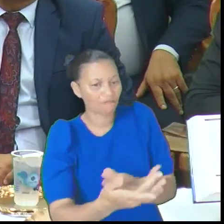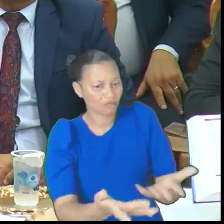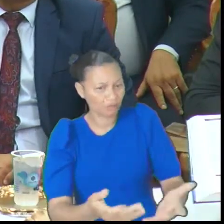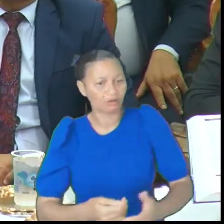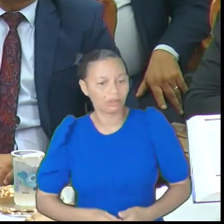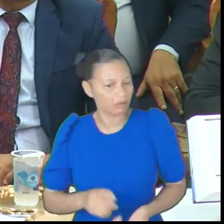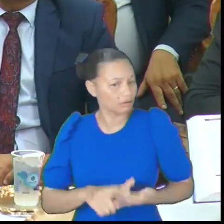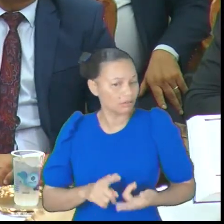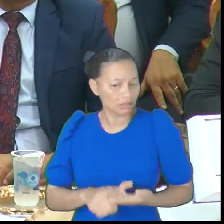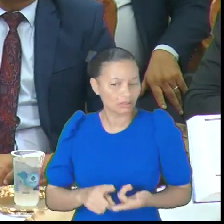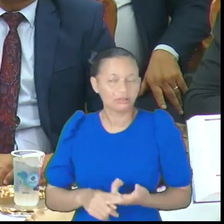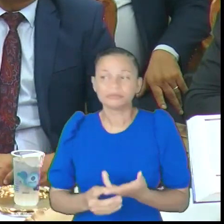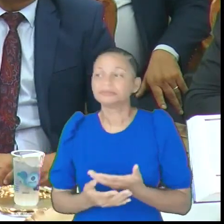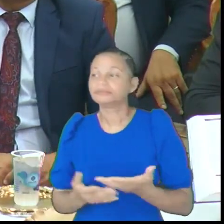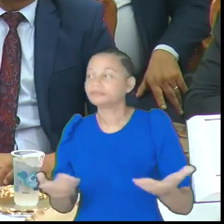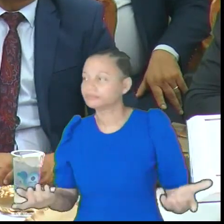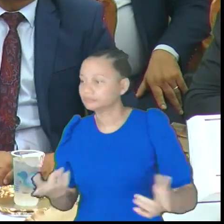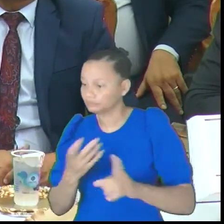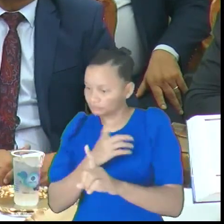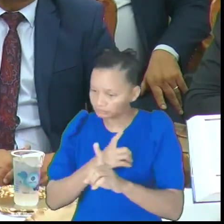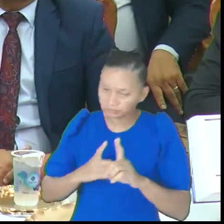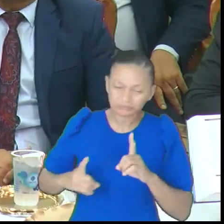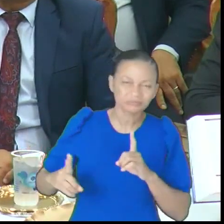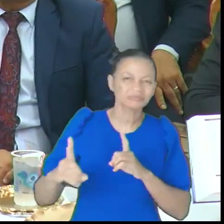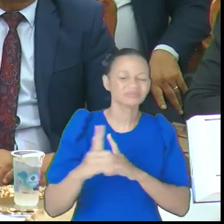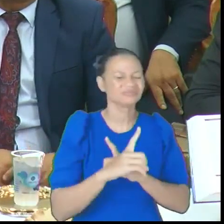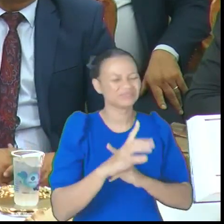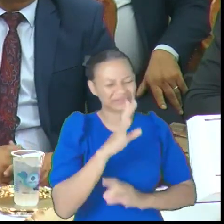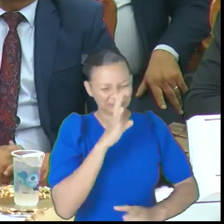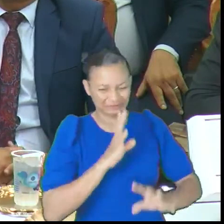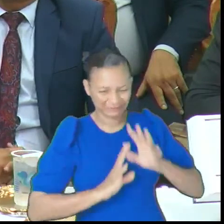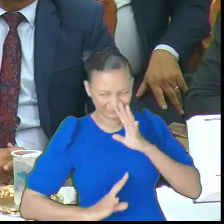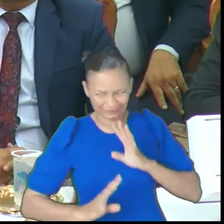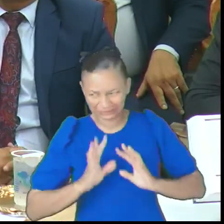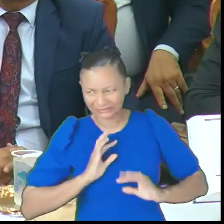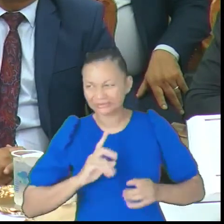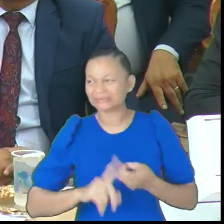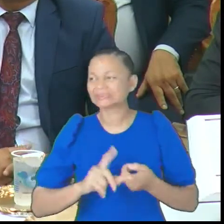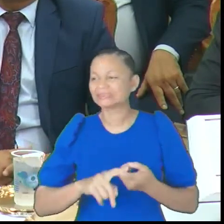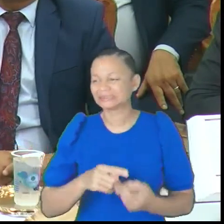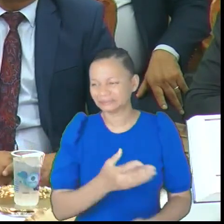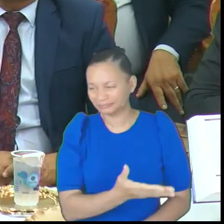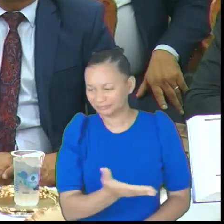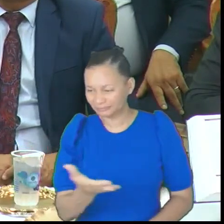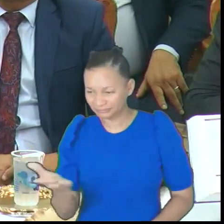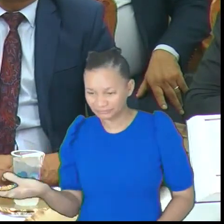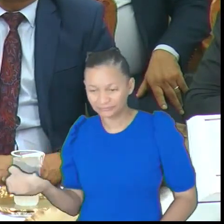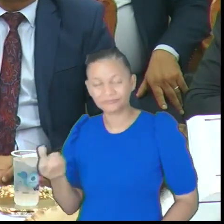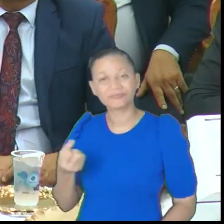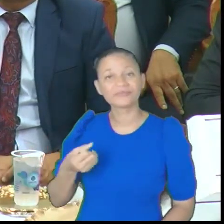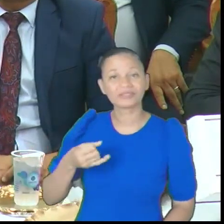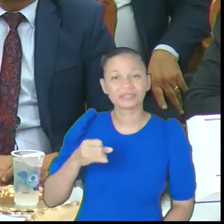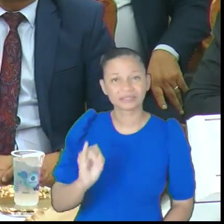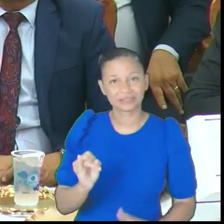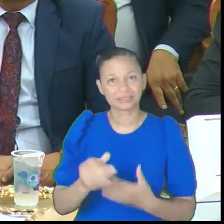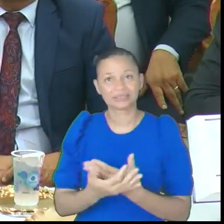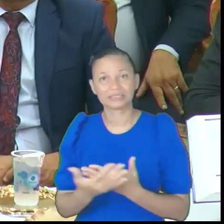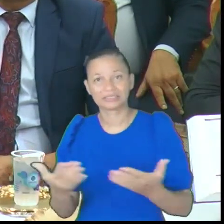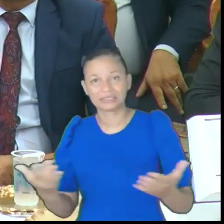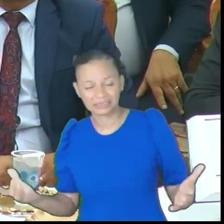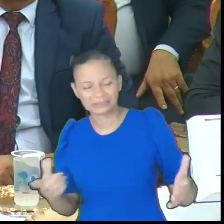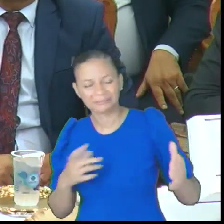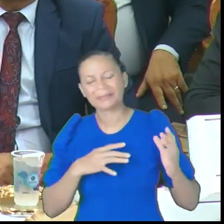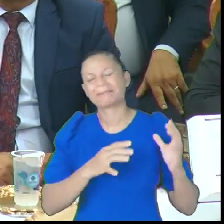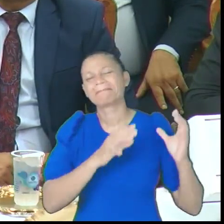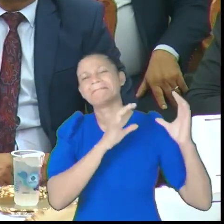me colocarem adiante do escárnio, vão colocar vocês também. Se colocarem um madeiro